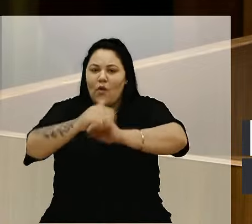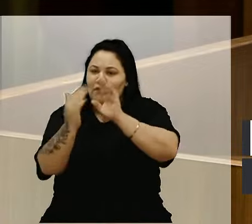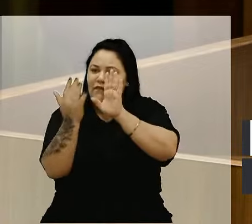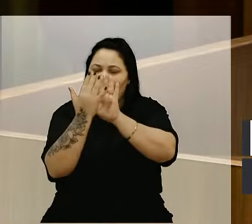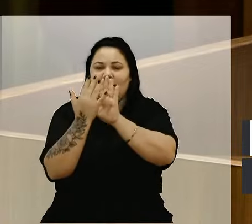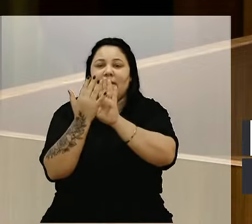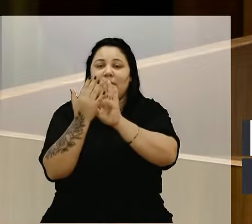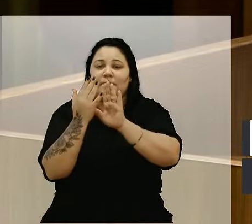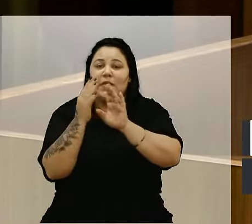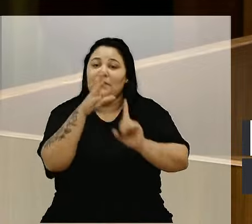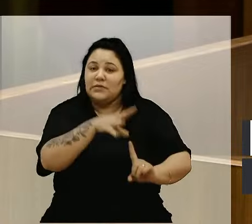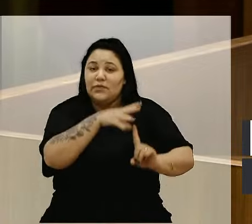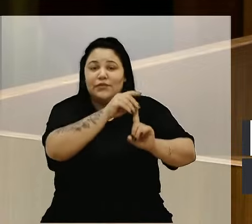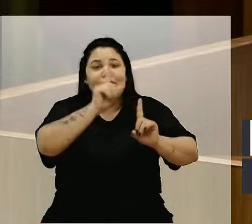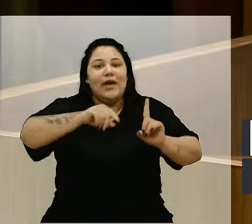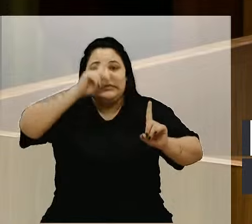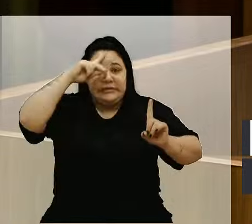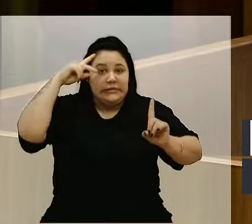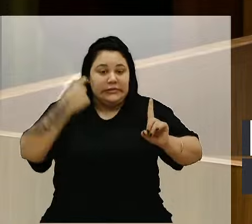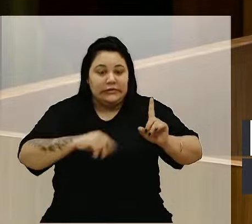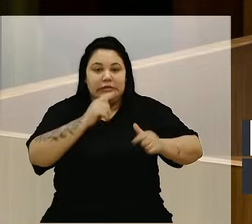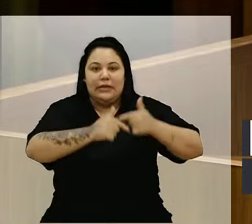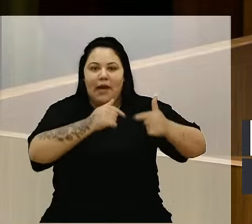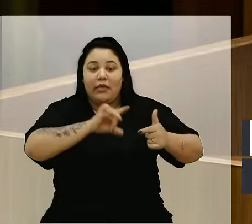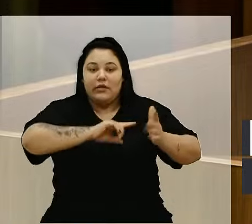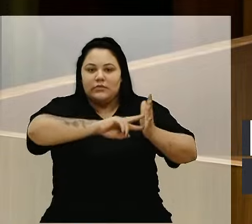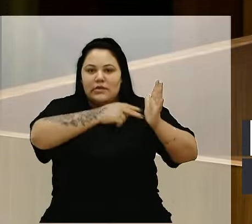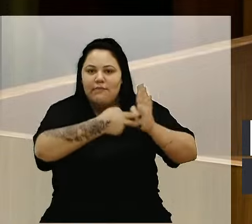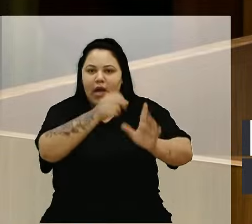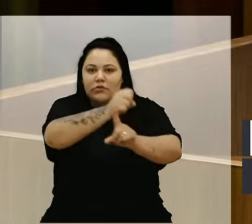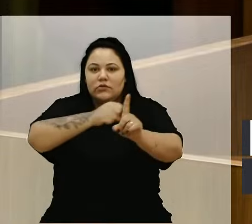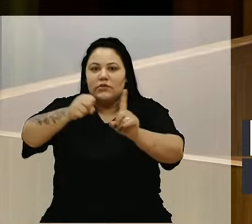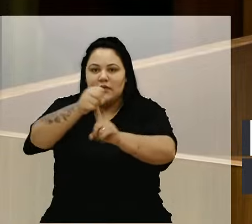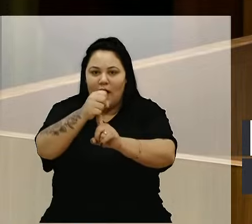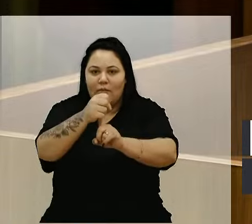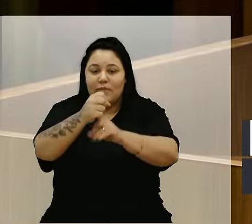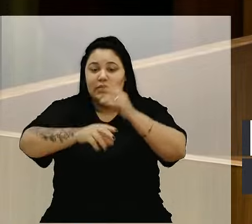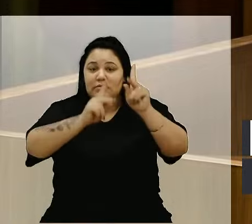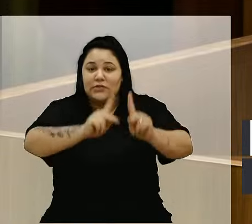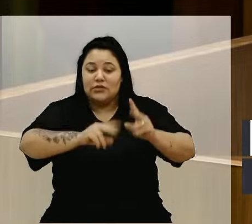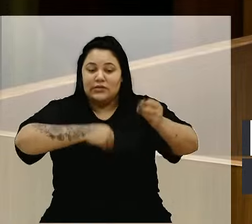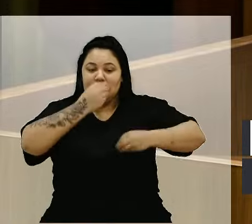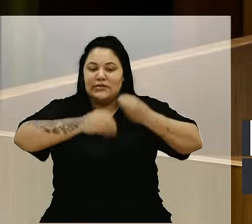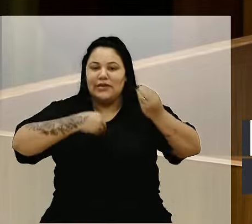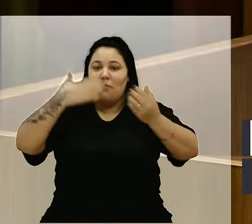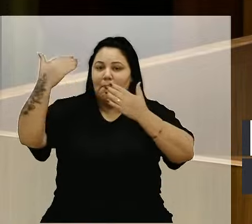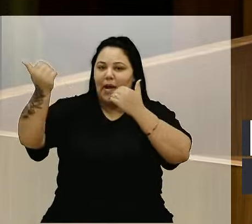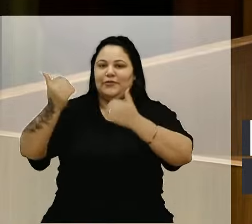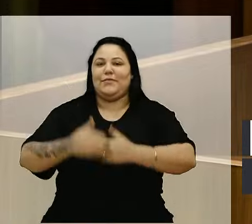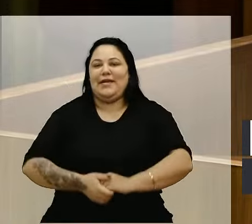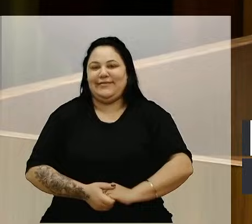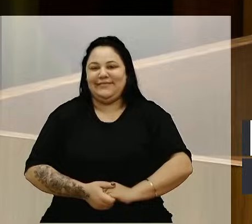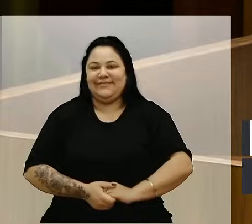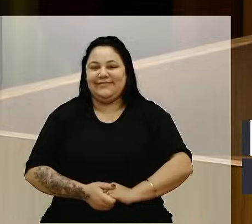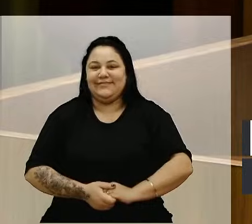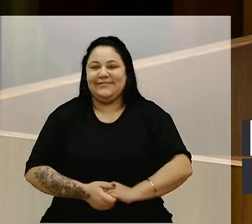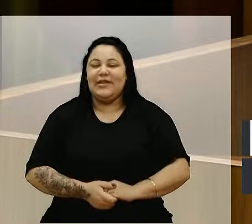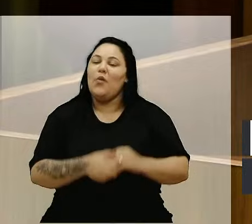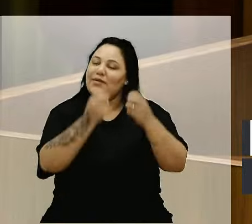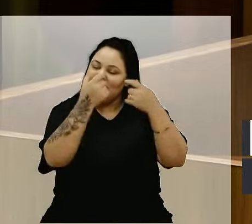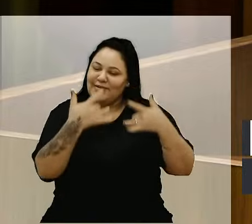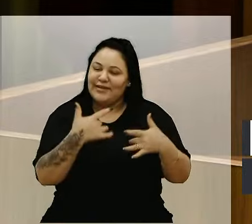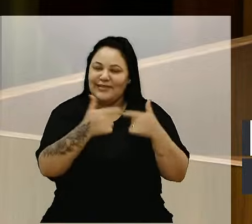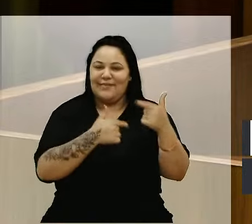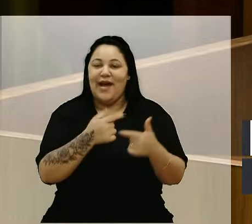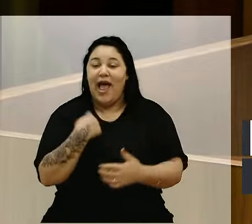de tudo, uma empreitada que tem um significado social para o qual se sente eticamente convocada. Nesse contexto, a nossa